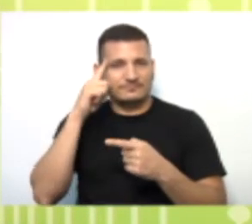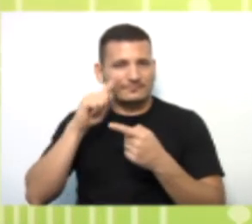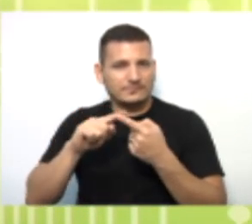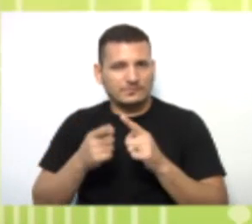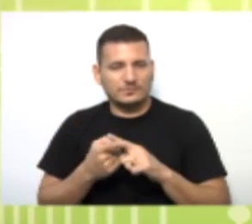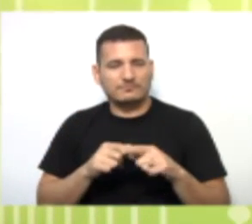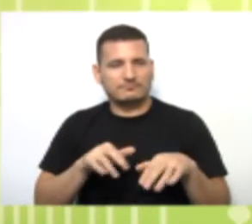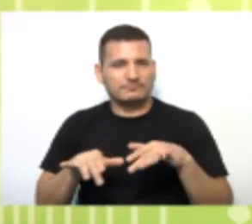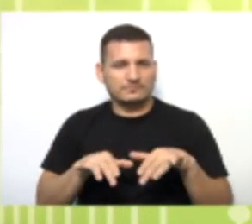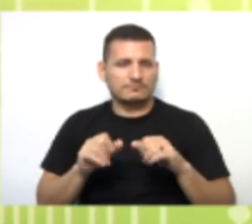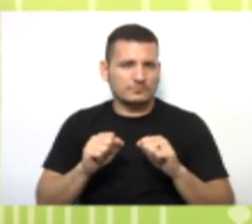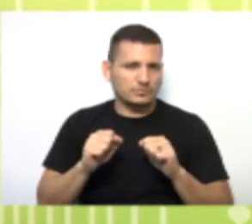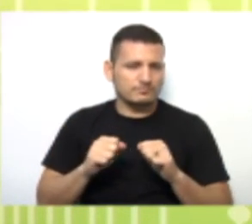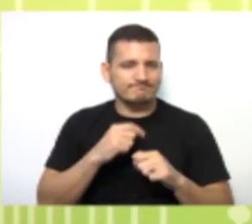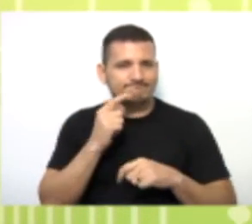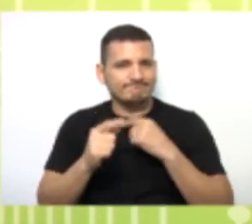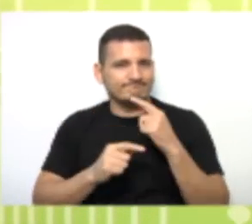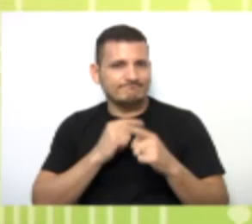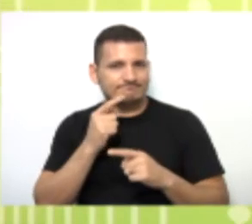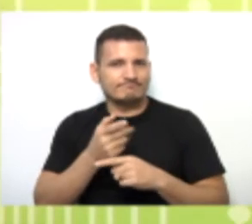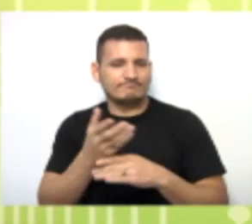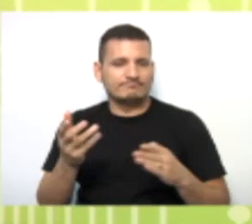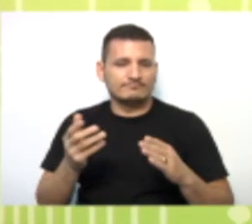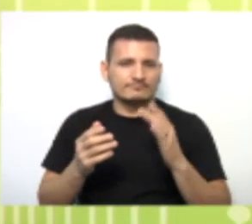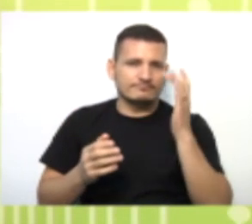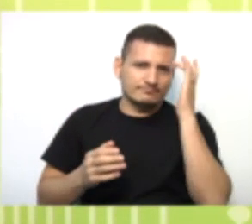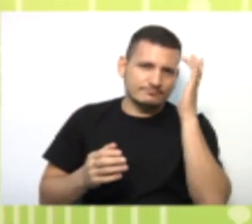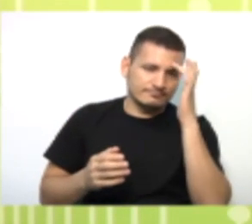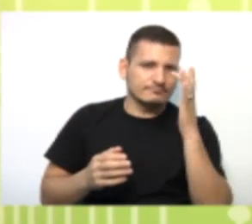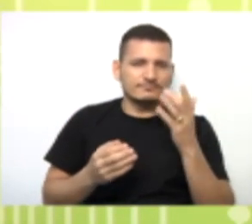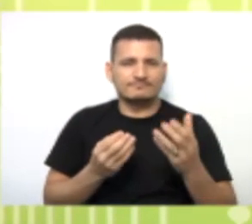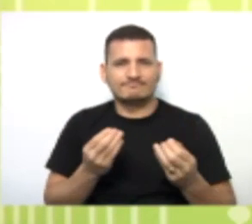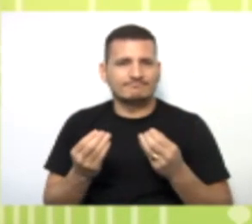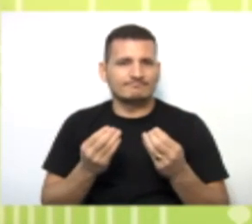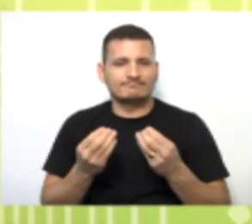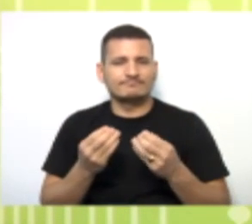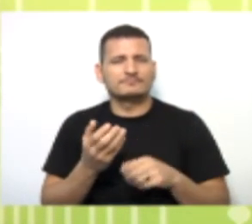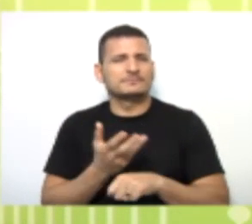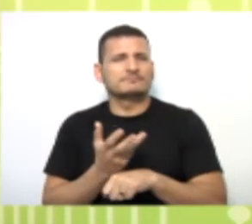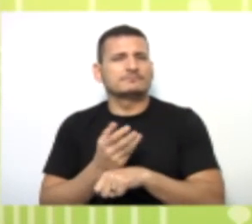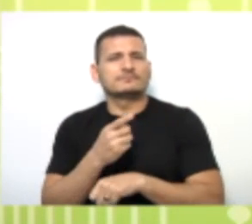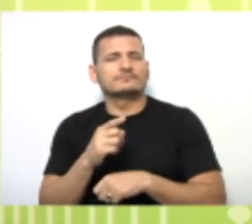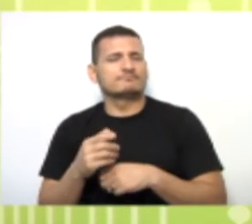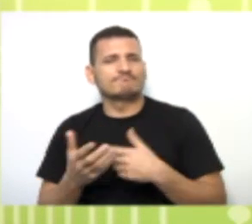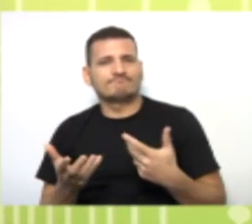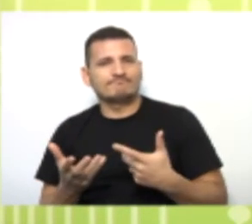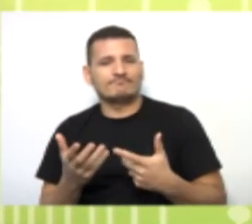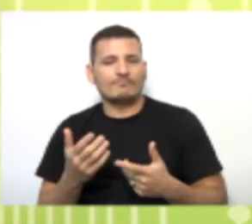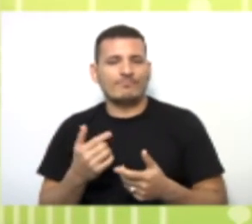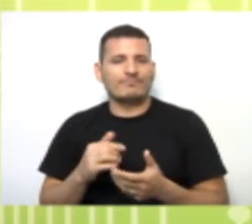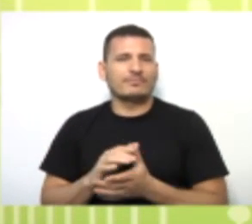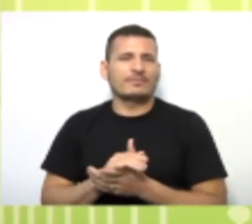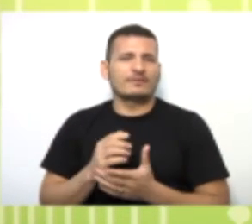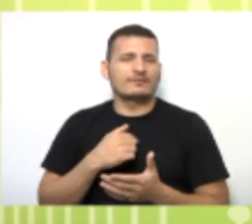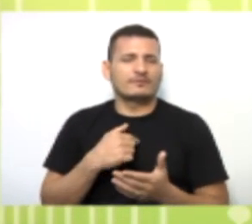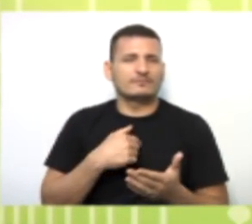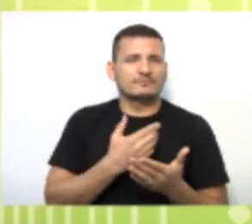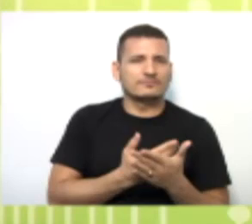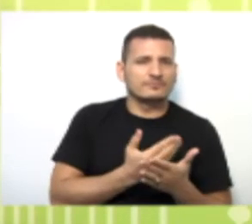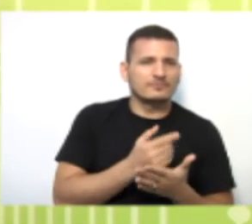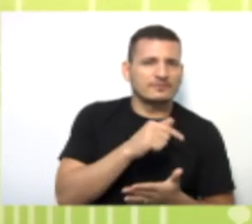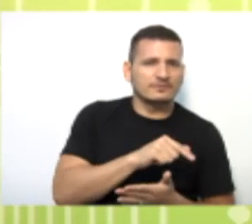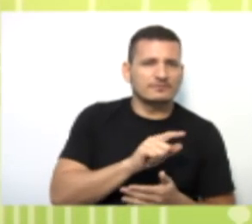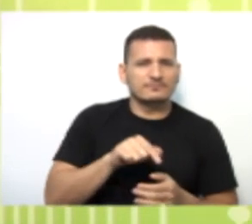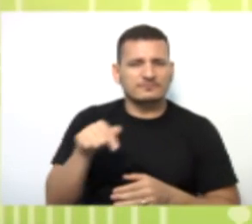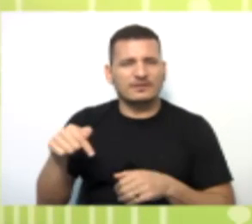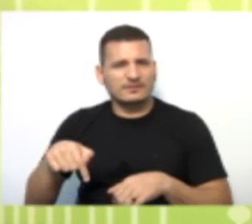programação pode causar um pouco de dúvida com você não sabe onde você está se metendo, que disciplina é essa, professor? Poxa, eu saí da minha escola, já venho enfrentar um